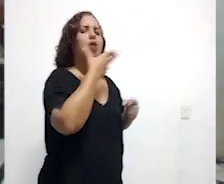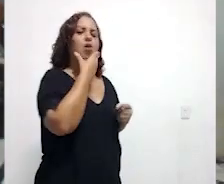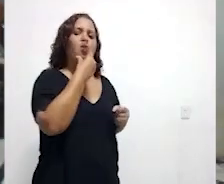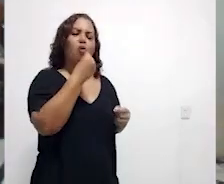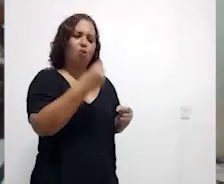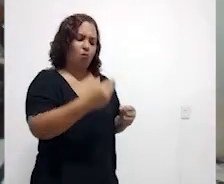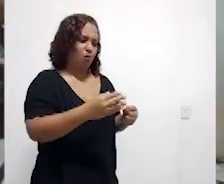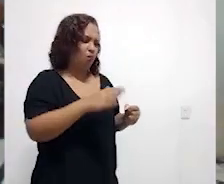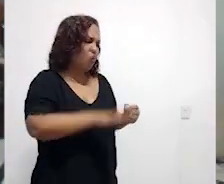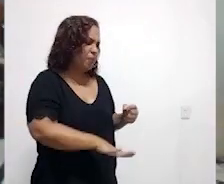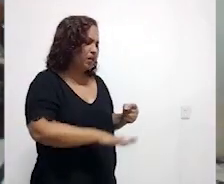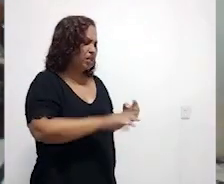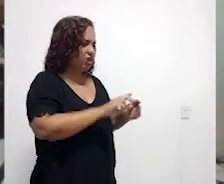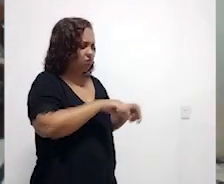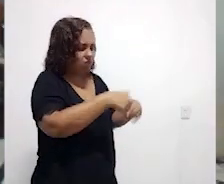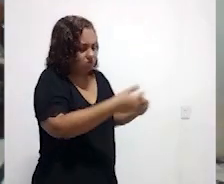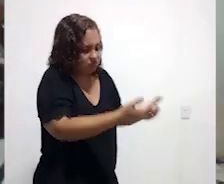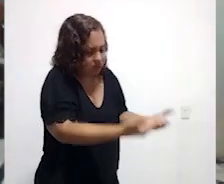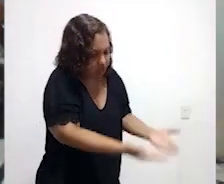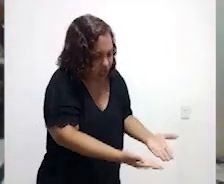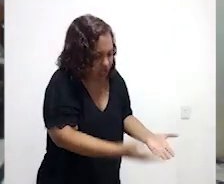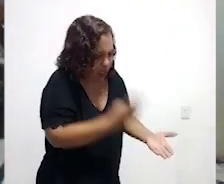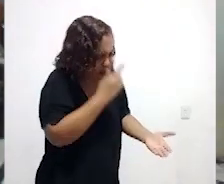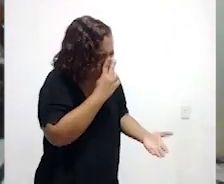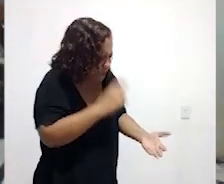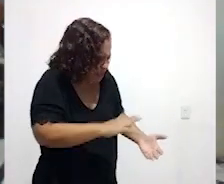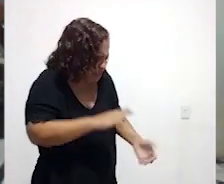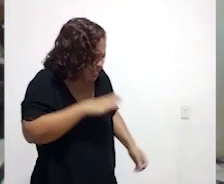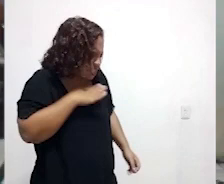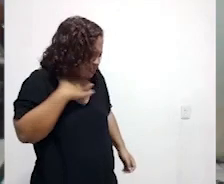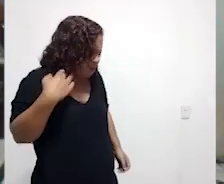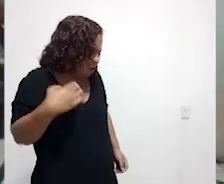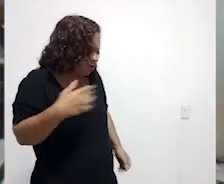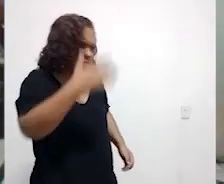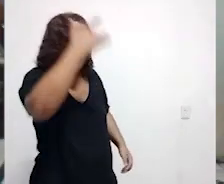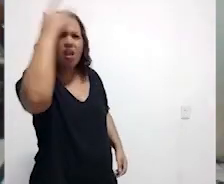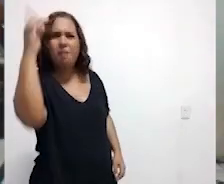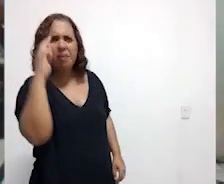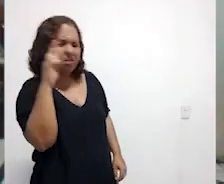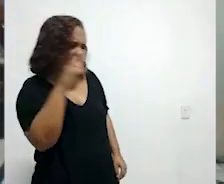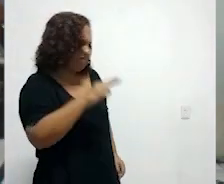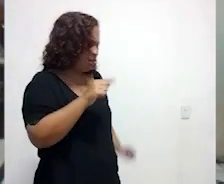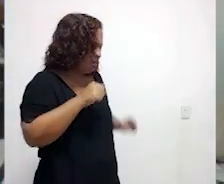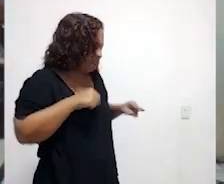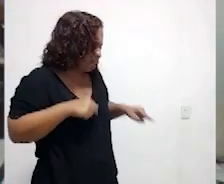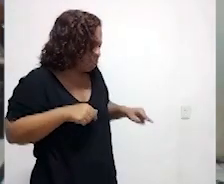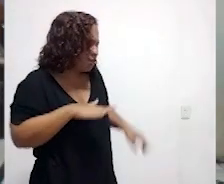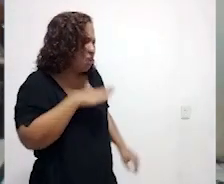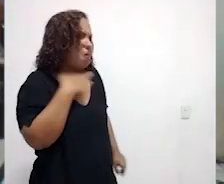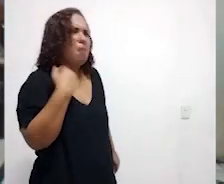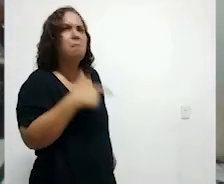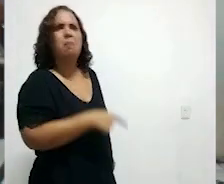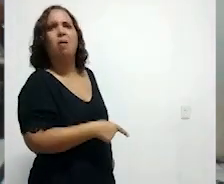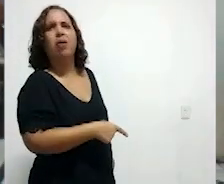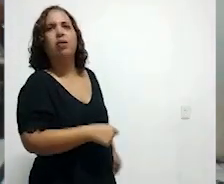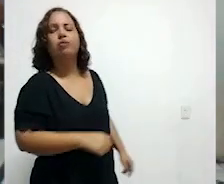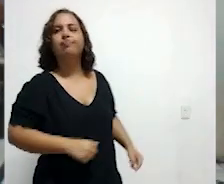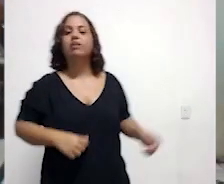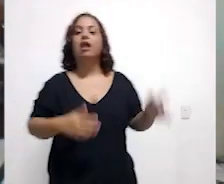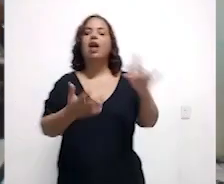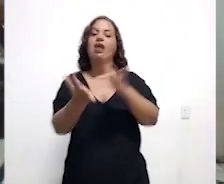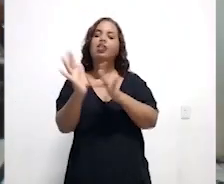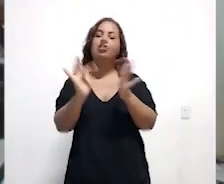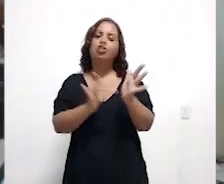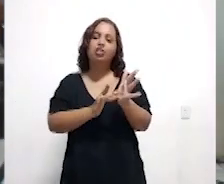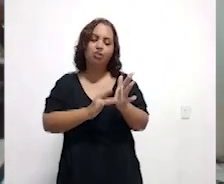de muitos dizerem: ele morreu. Mas Jesus tomou-o pela mão e o levantou, e